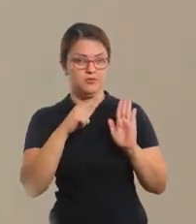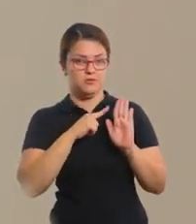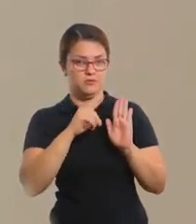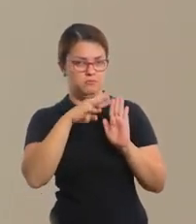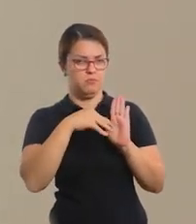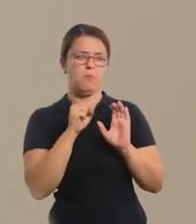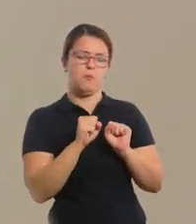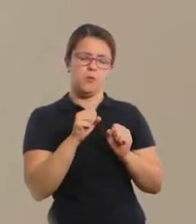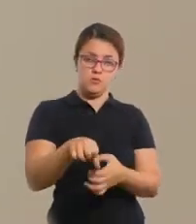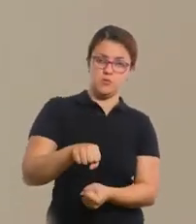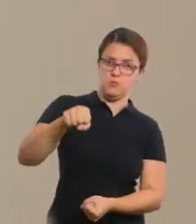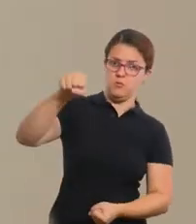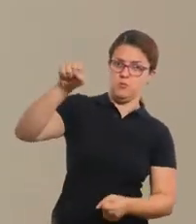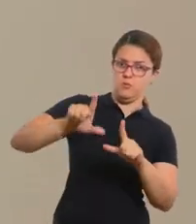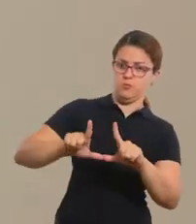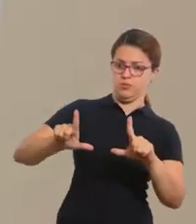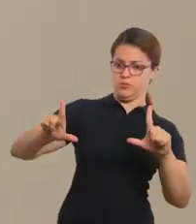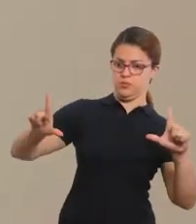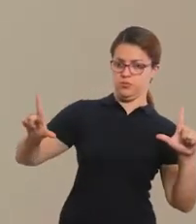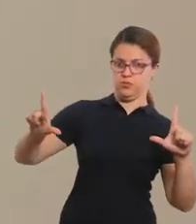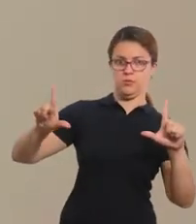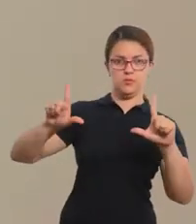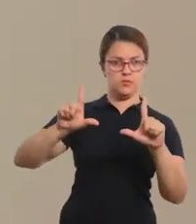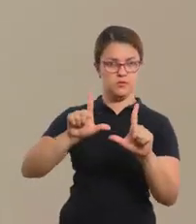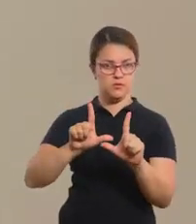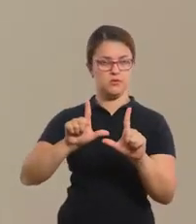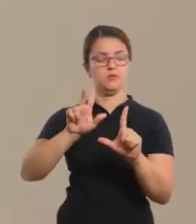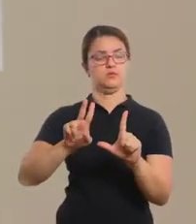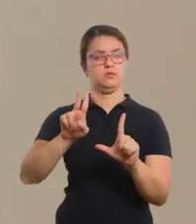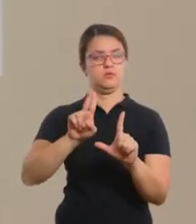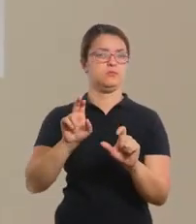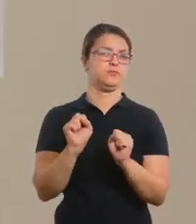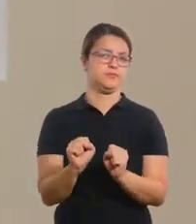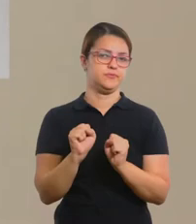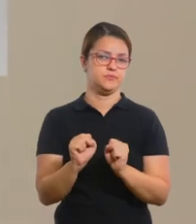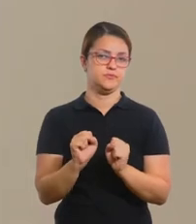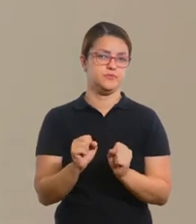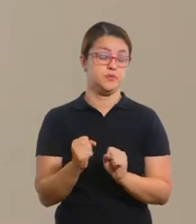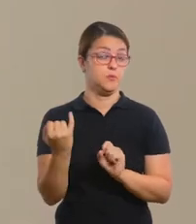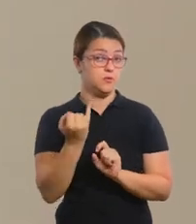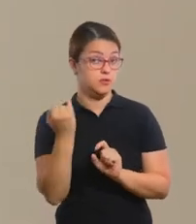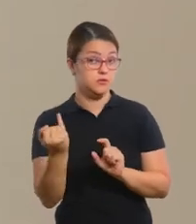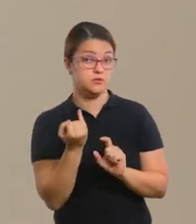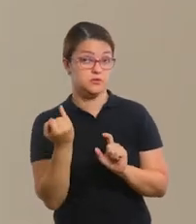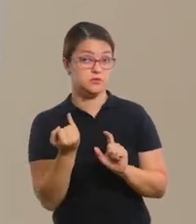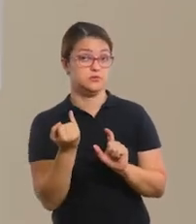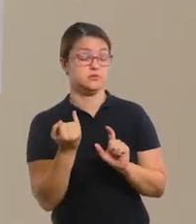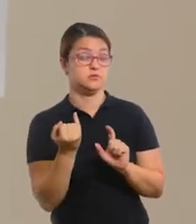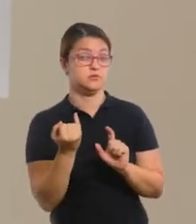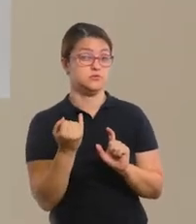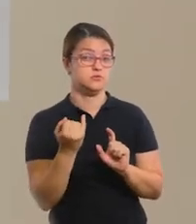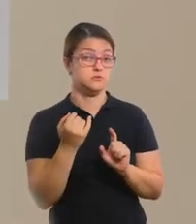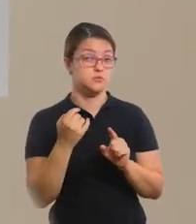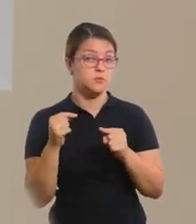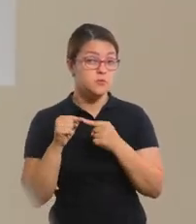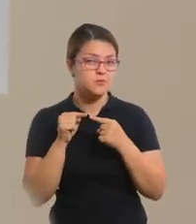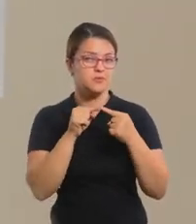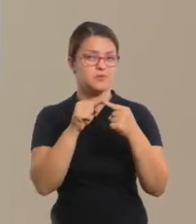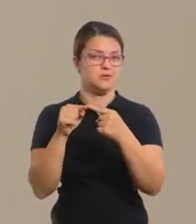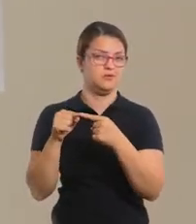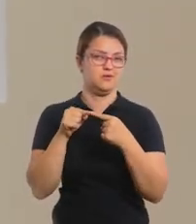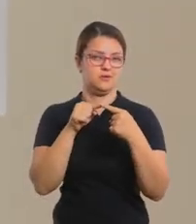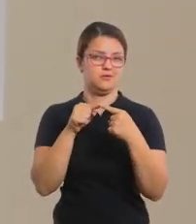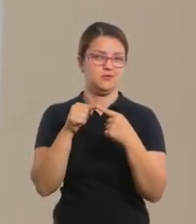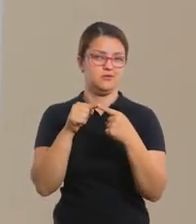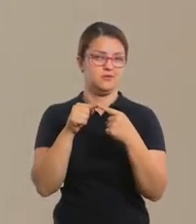cartaz que você pode fazer grande, pequeno. O importante é que você tenha para você colocar os números, né? De acordo com as jogadas, de